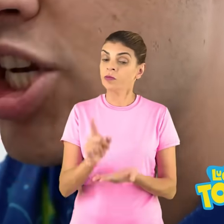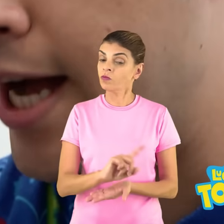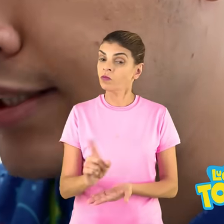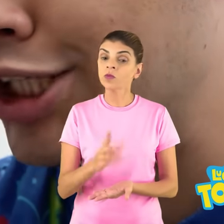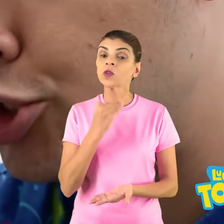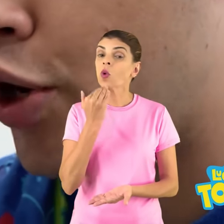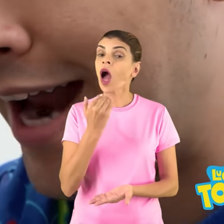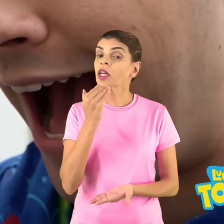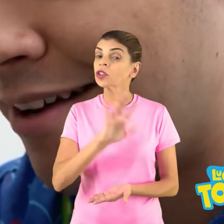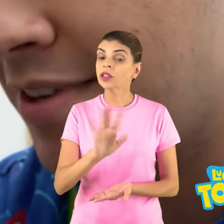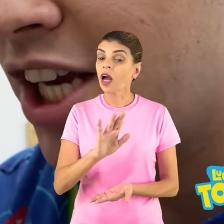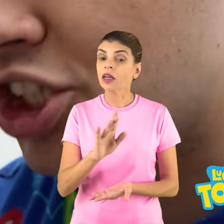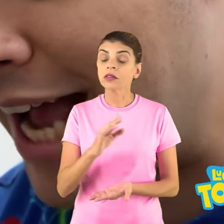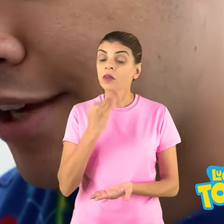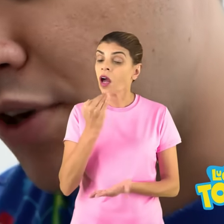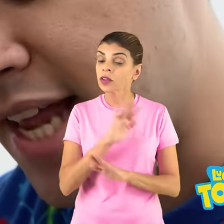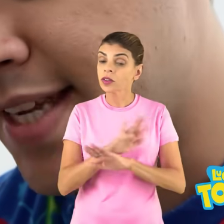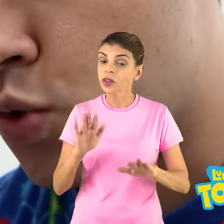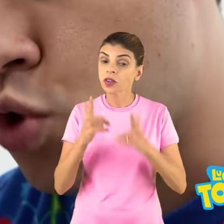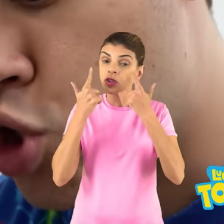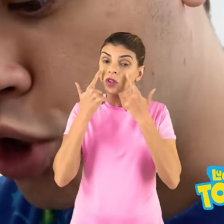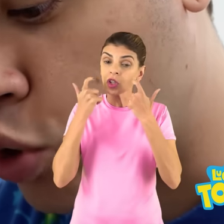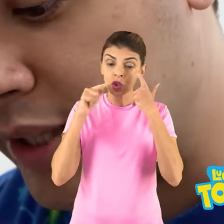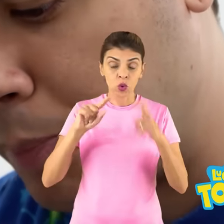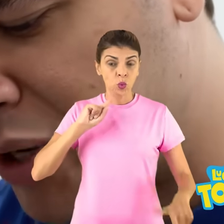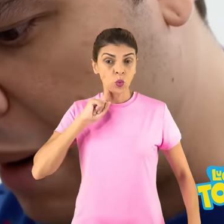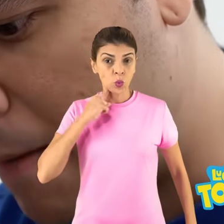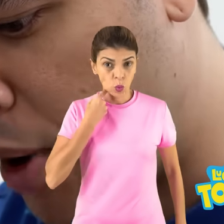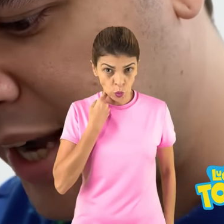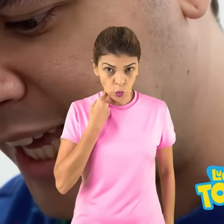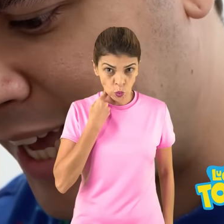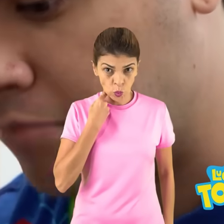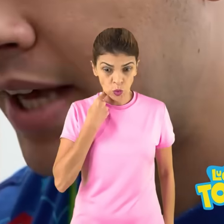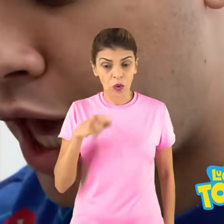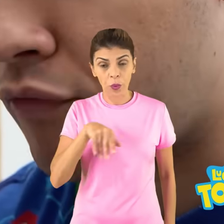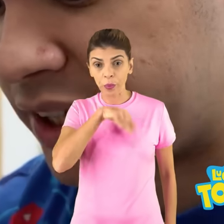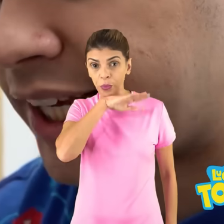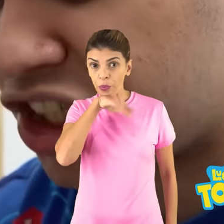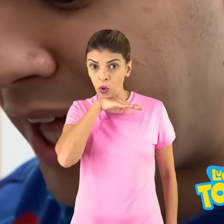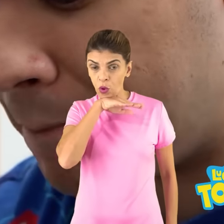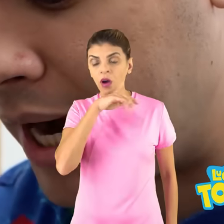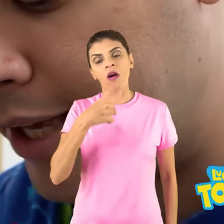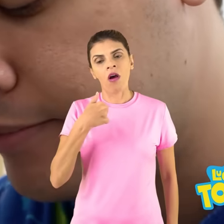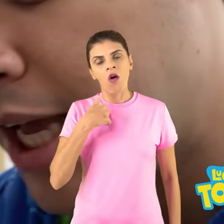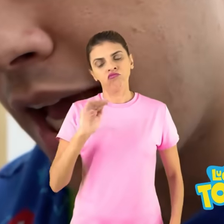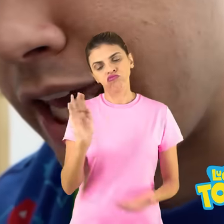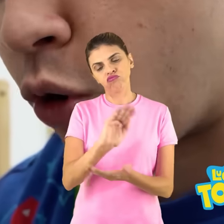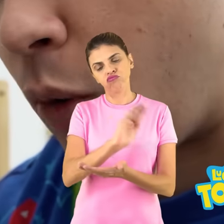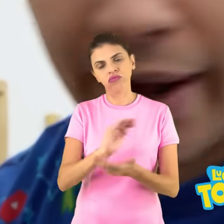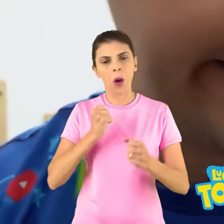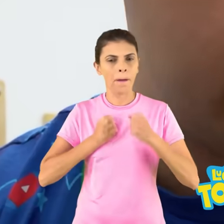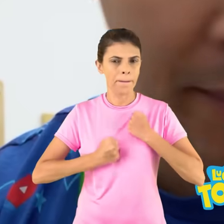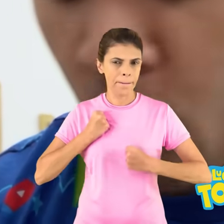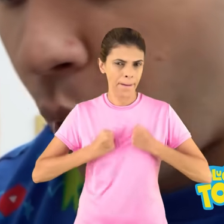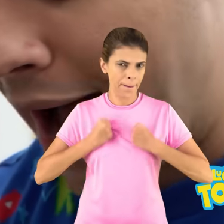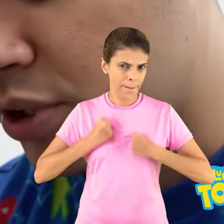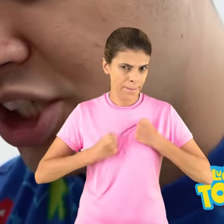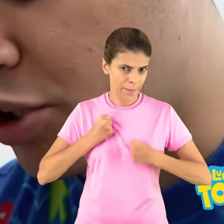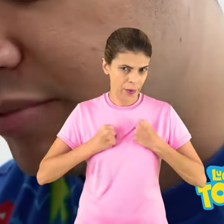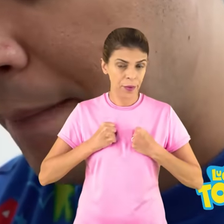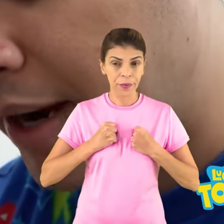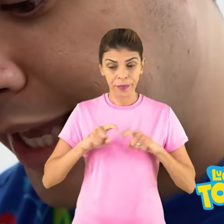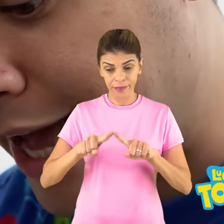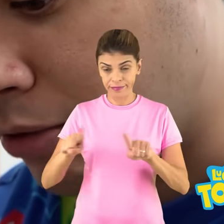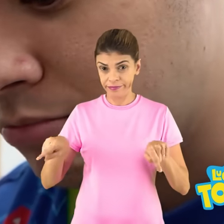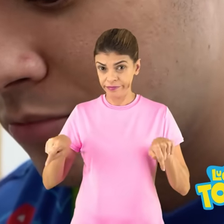Não adianta chorar. Já que você se sujou toda porque é uma porquinha, eu vou ter que te dar banho. E como aqui no meu quarto a